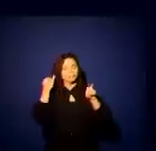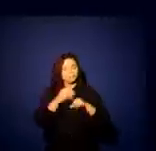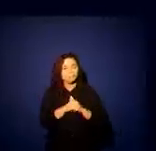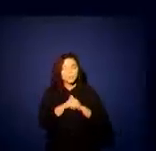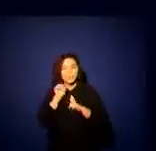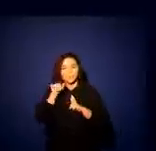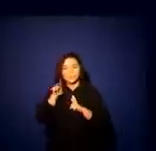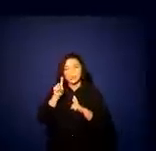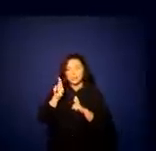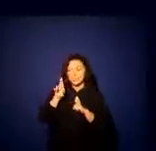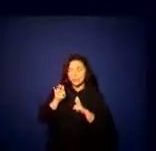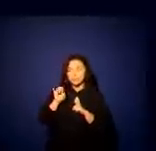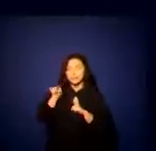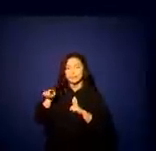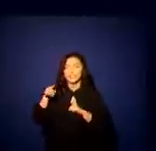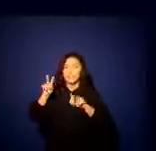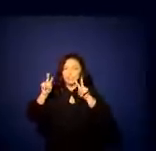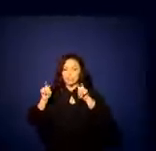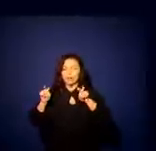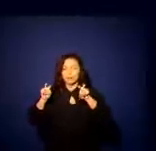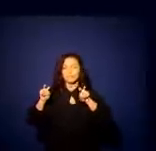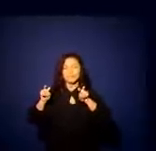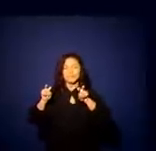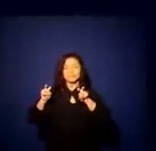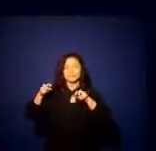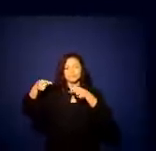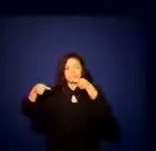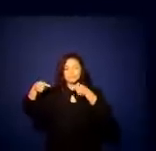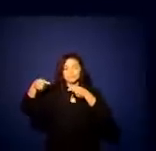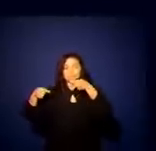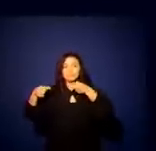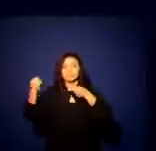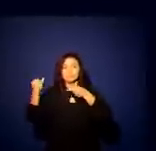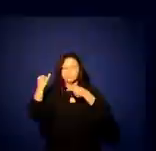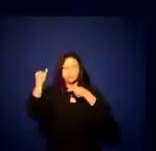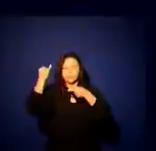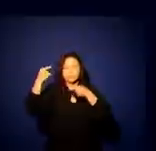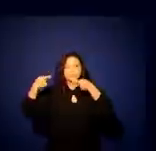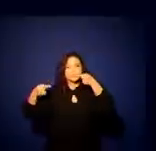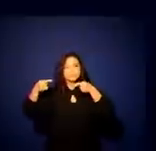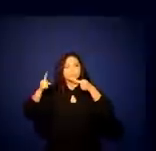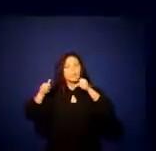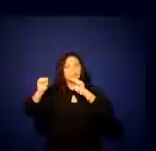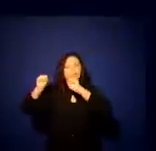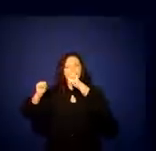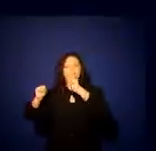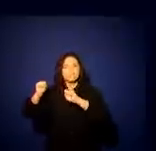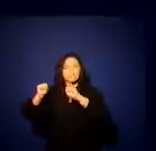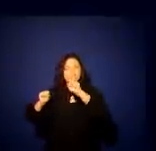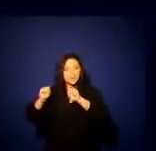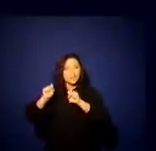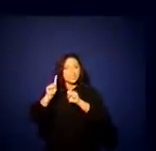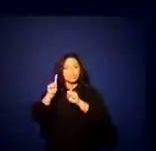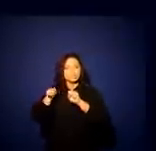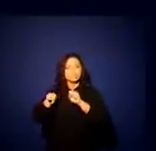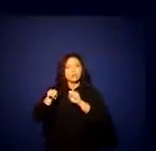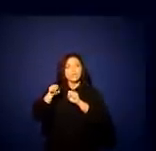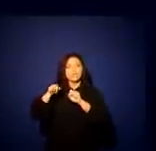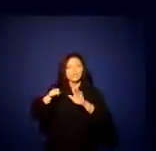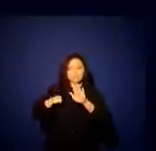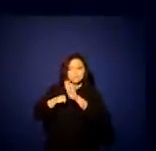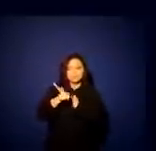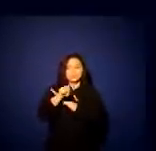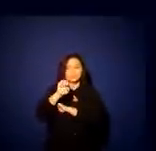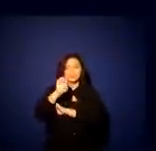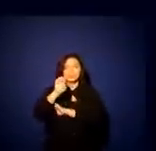possa começar um tema mais polêmico aí de longe que tem uma discussão muito grande sobre empresa estatais né nesse